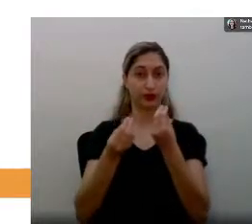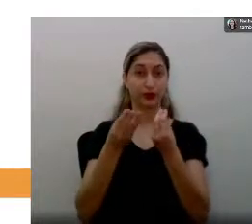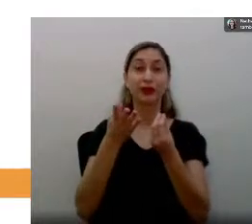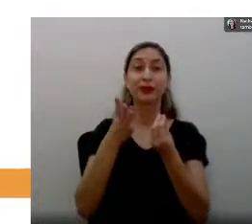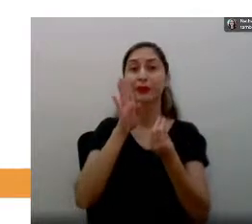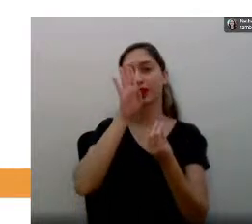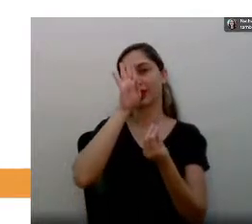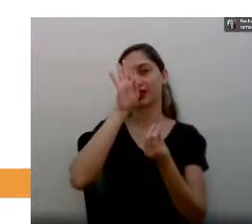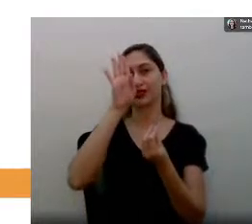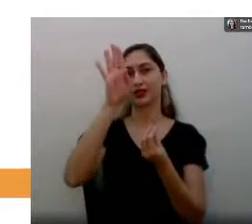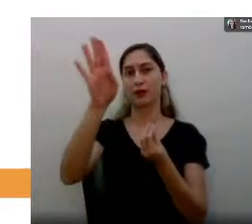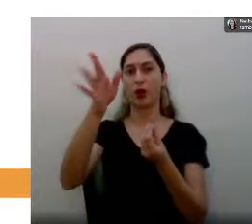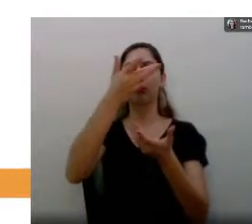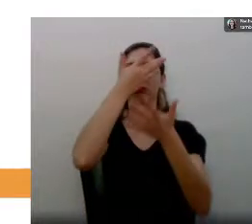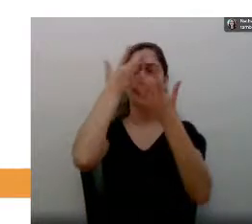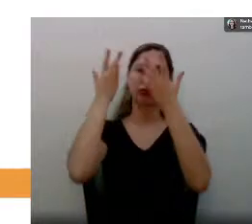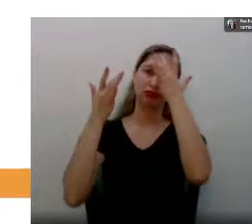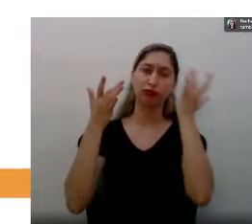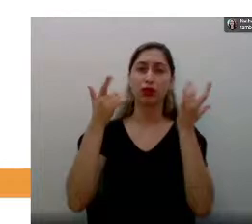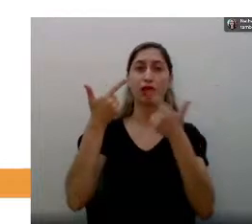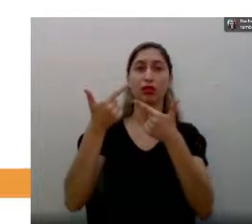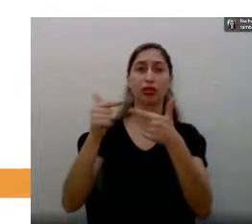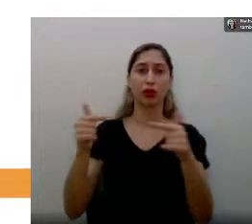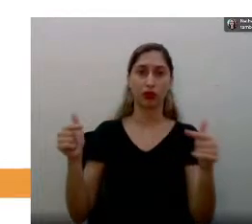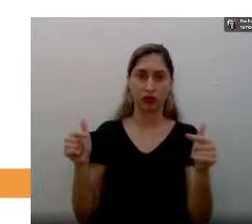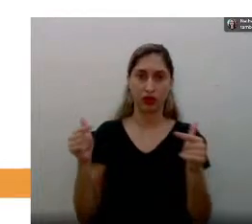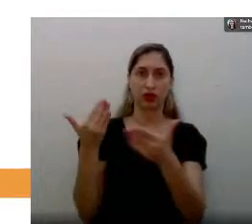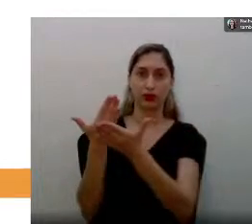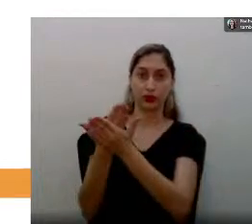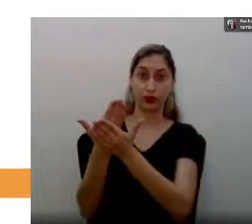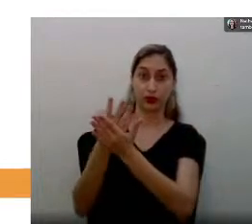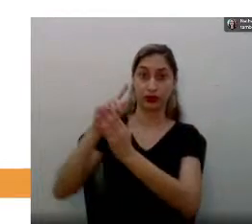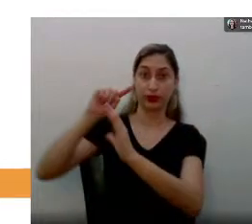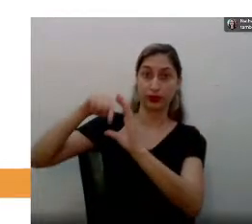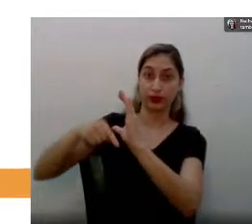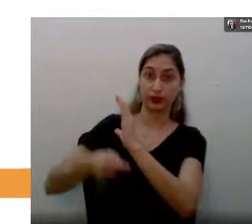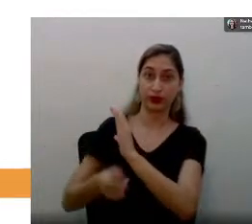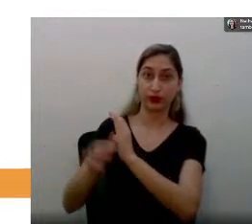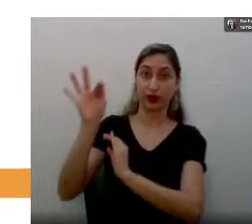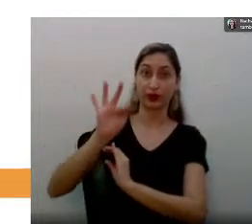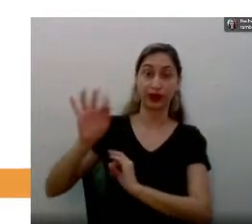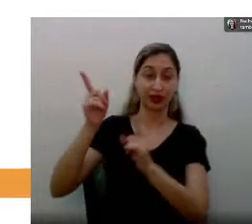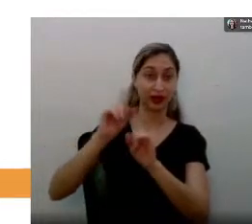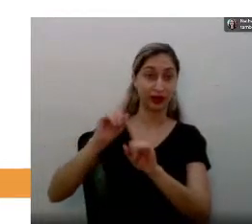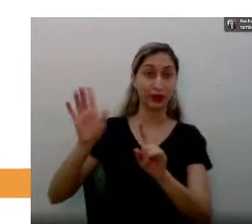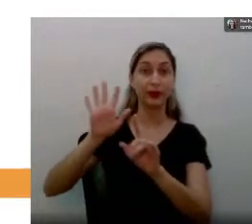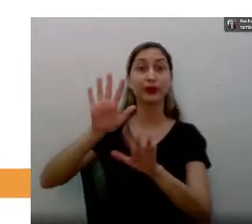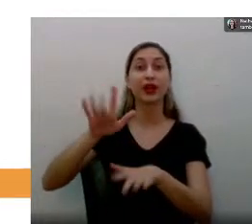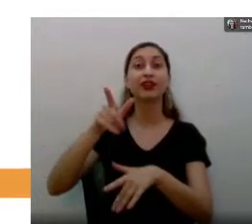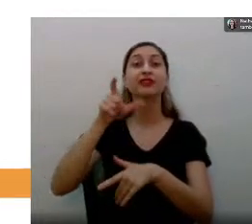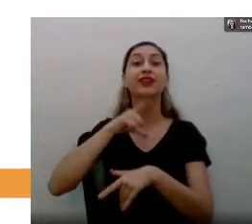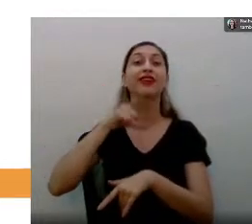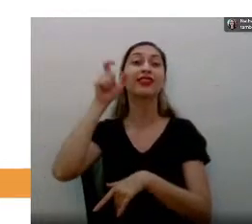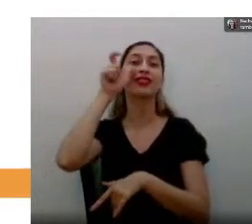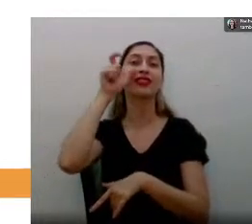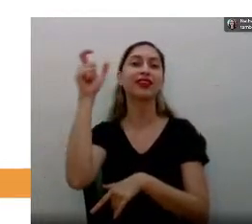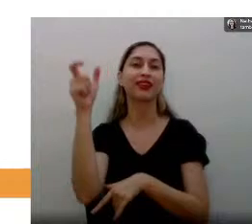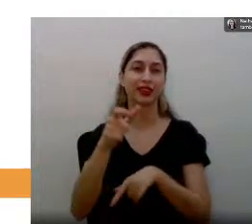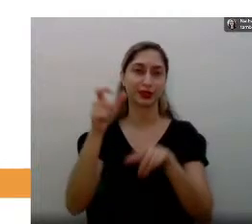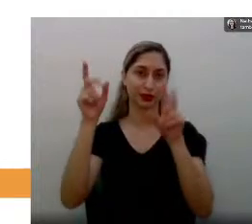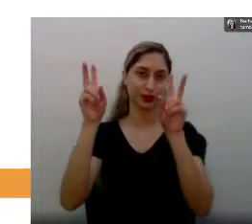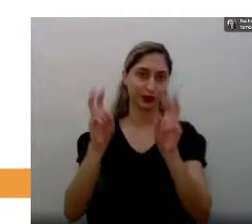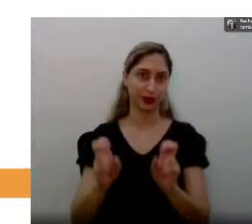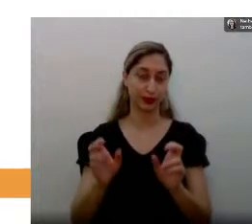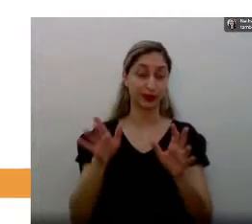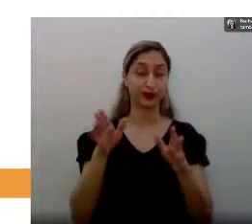amadora beleza e aqui a gente tem aqui não é que a história não é das o nome aqui no nosso estado não é por isso que eu